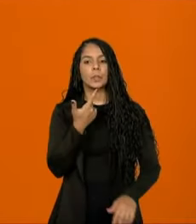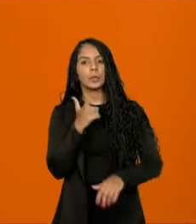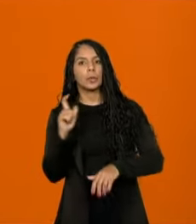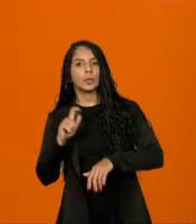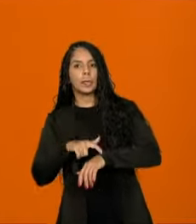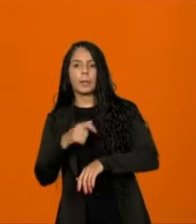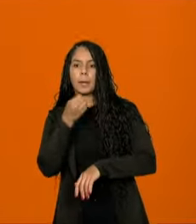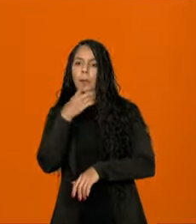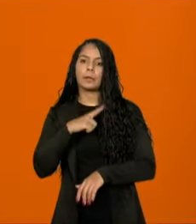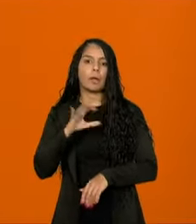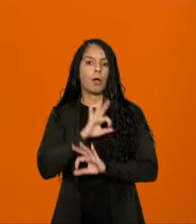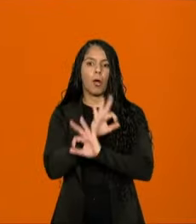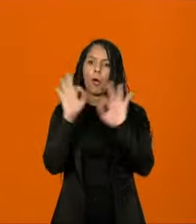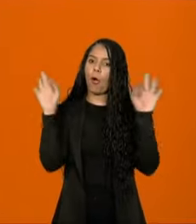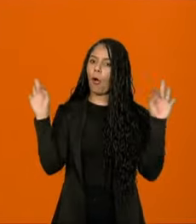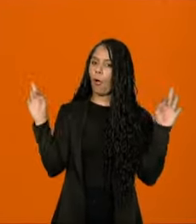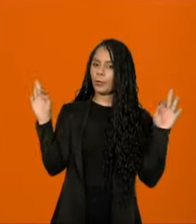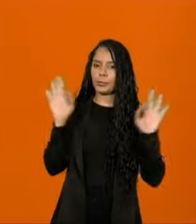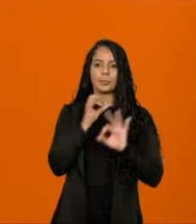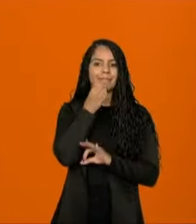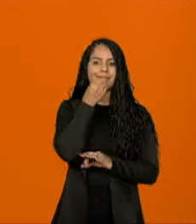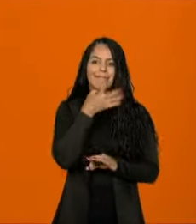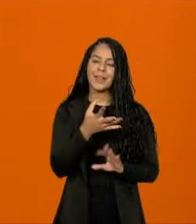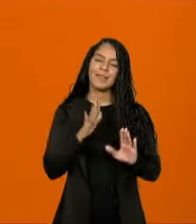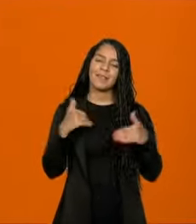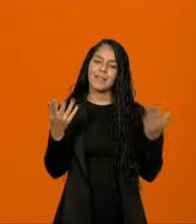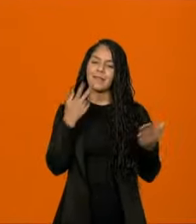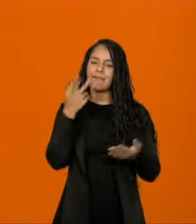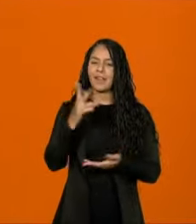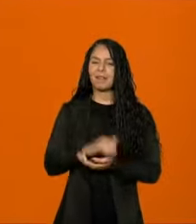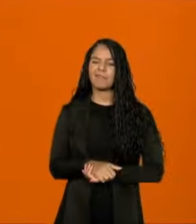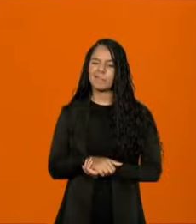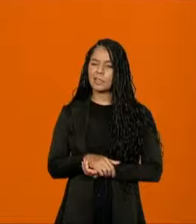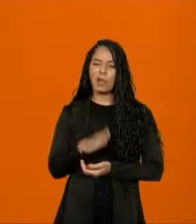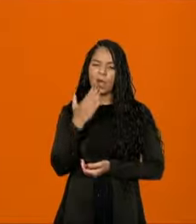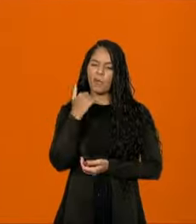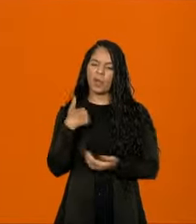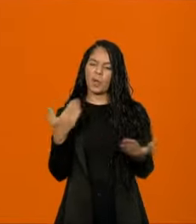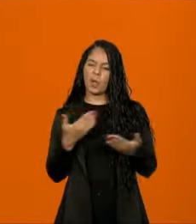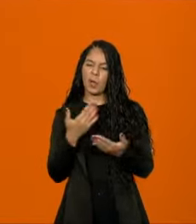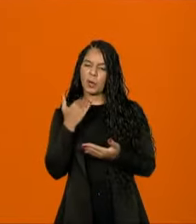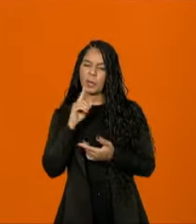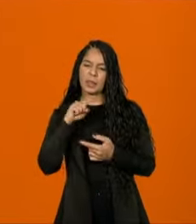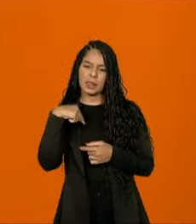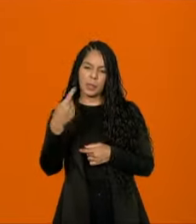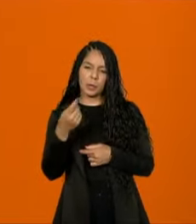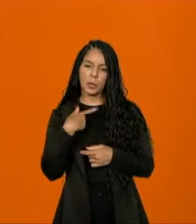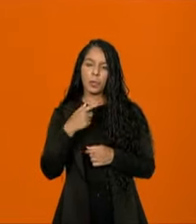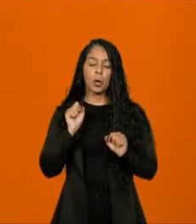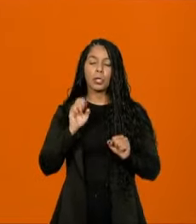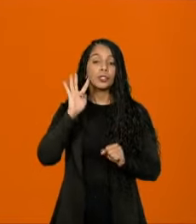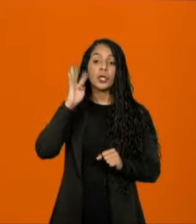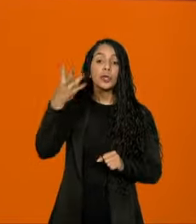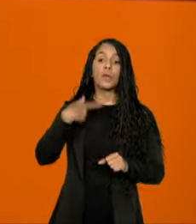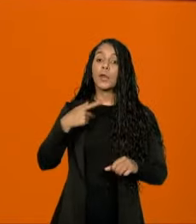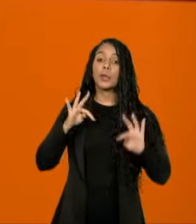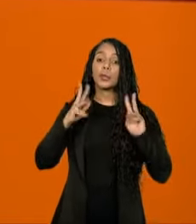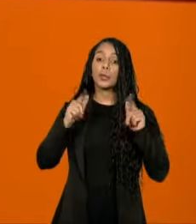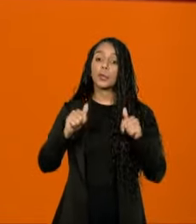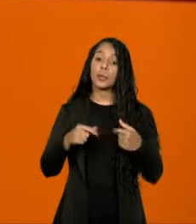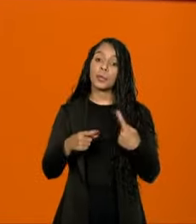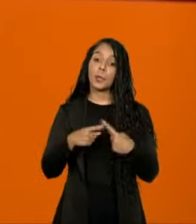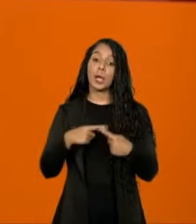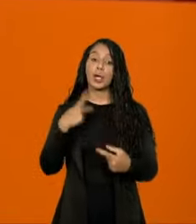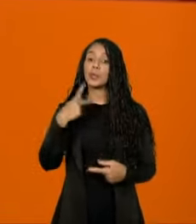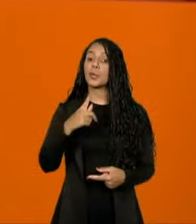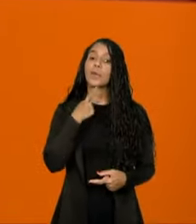tem ótimos. Tem momentos muito bons, né? Quando você fala assim, eu não vou comer agora, vou comer depois. Quando você pode decidir tudo porque de acordo com a